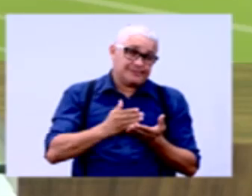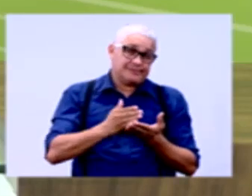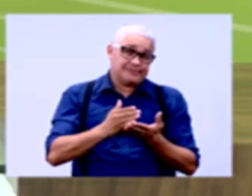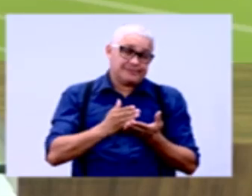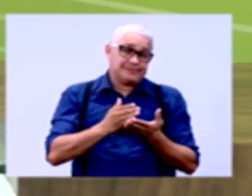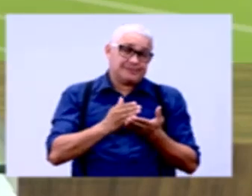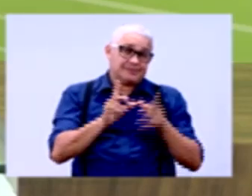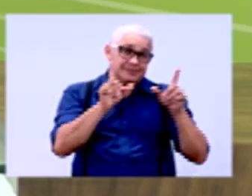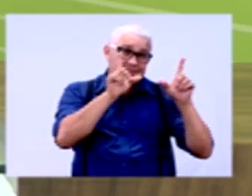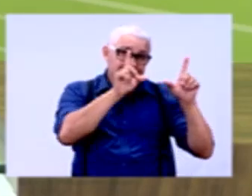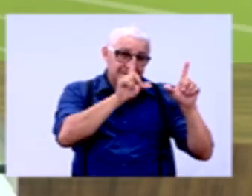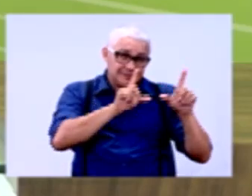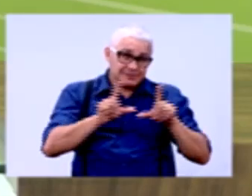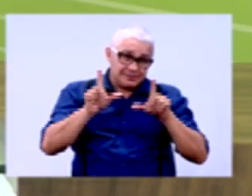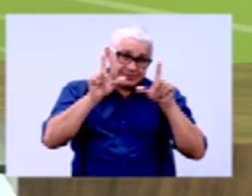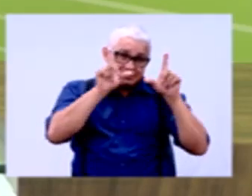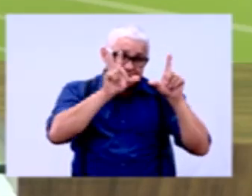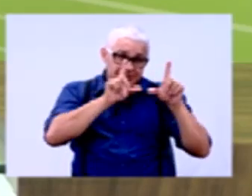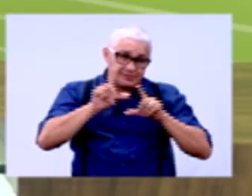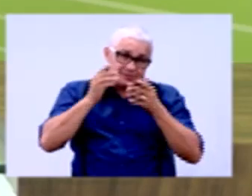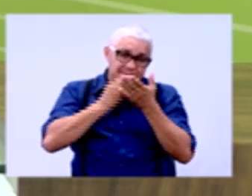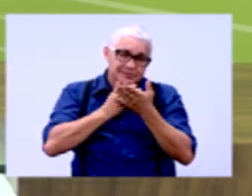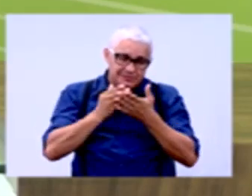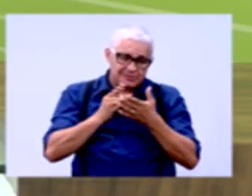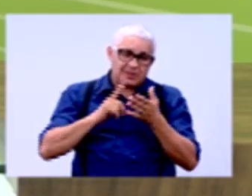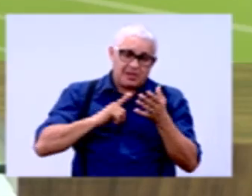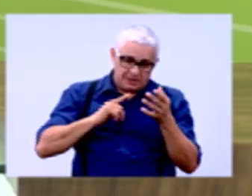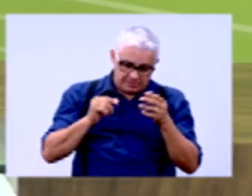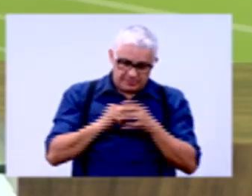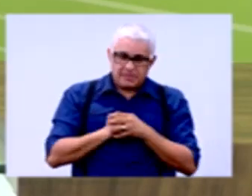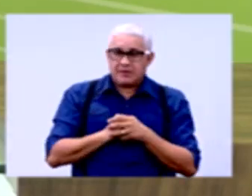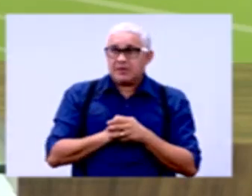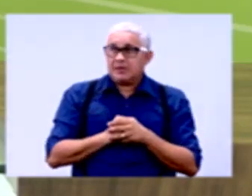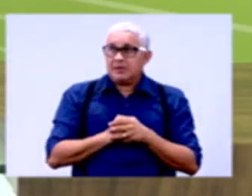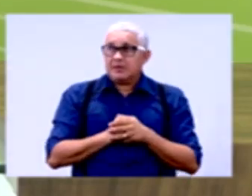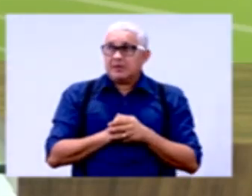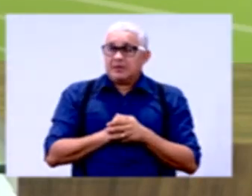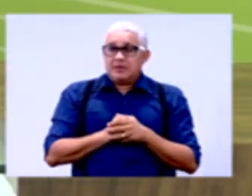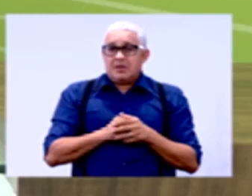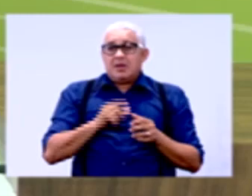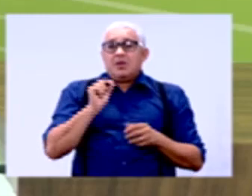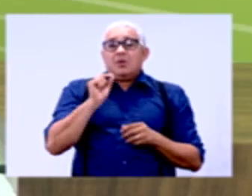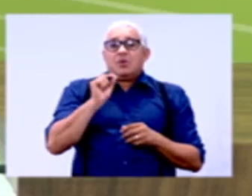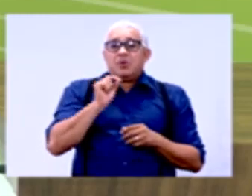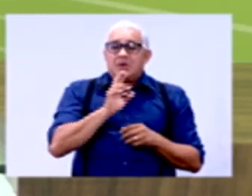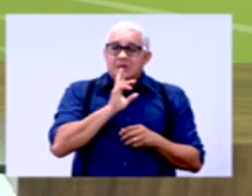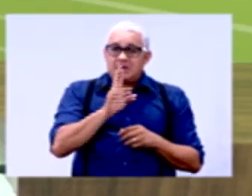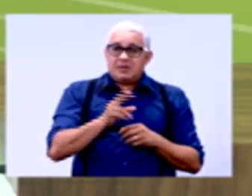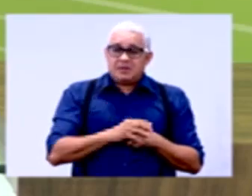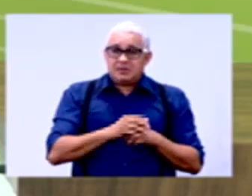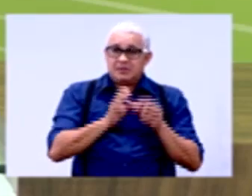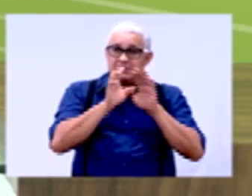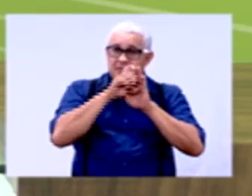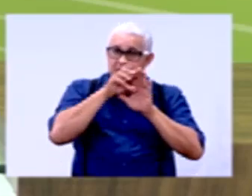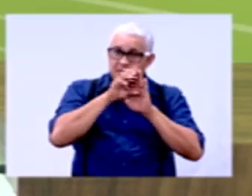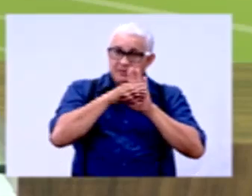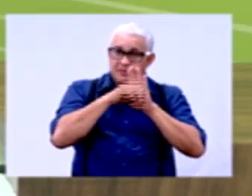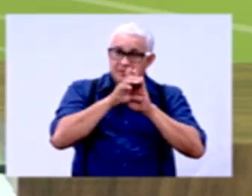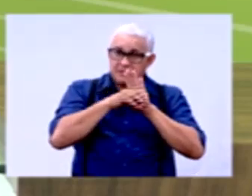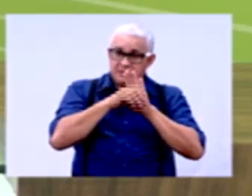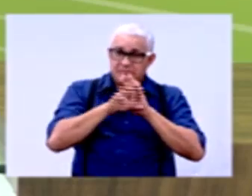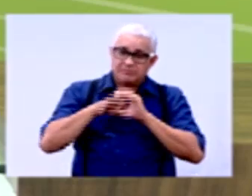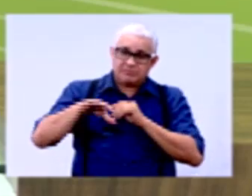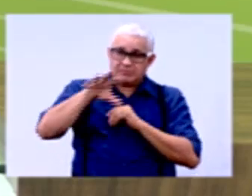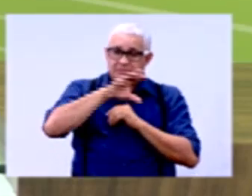lá, a gente tinha lá mais ou menos o que seria essa resposta. Mas, de uma maneira